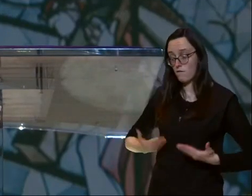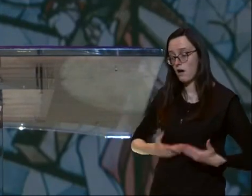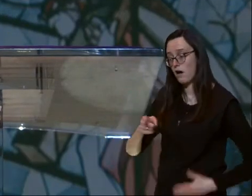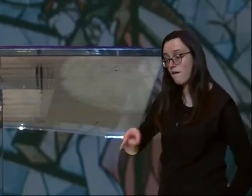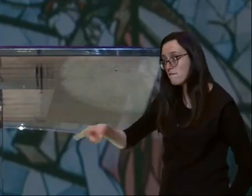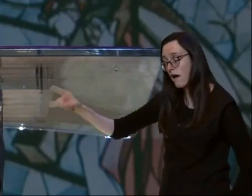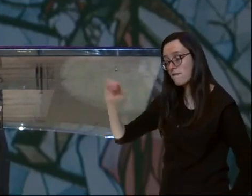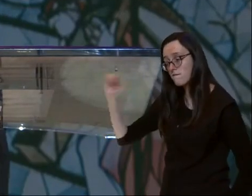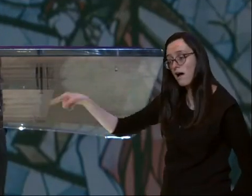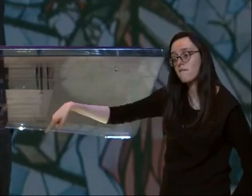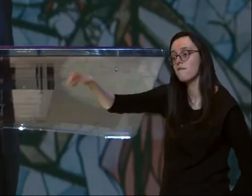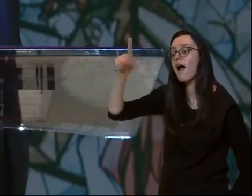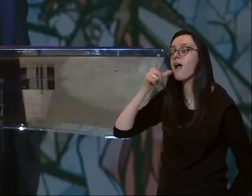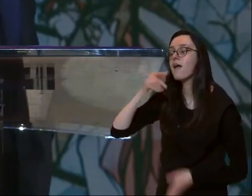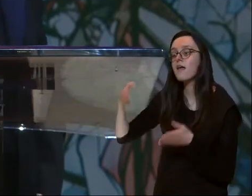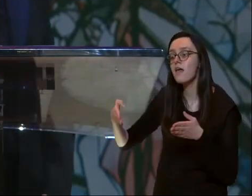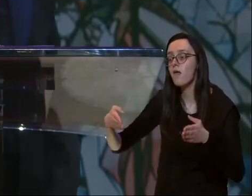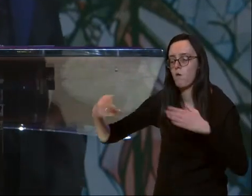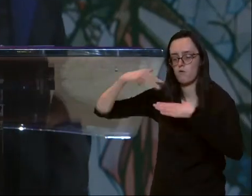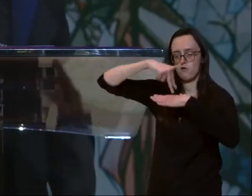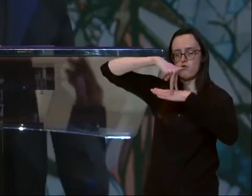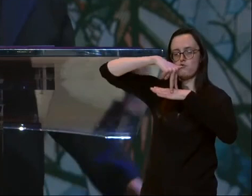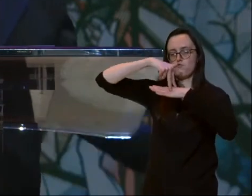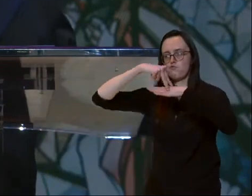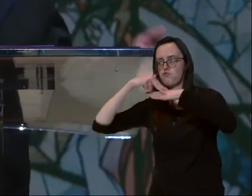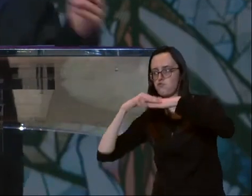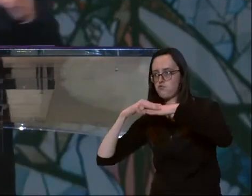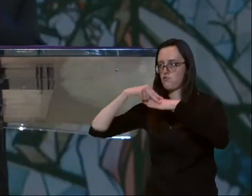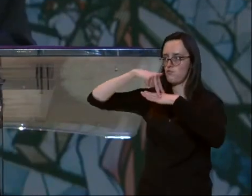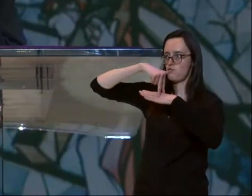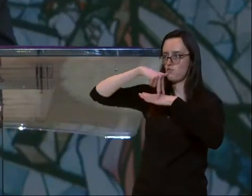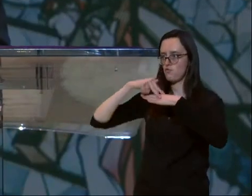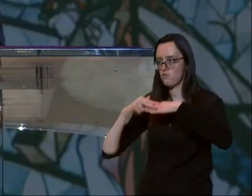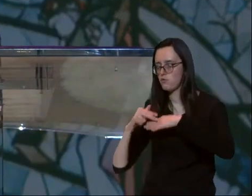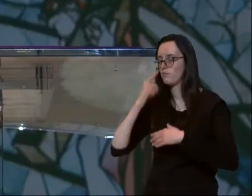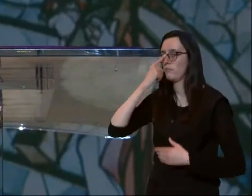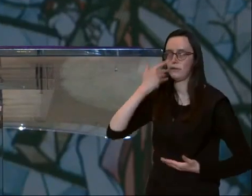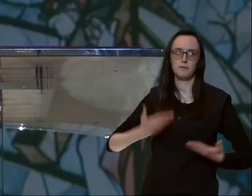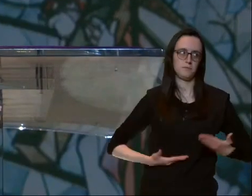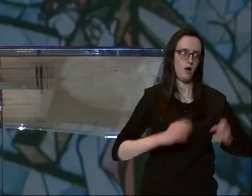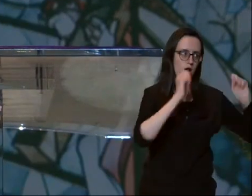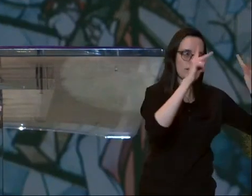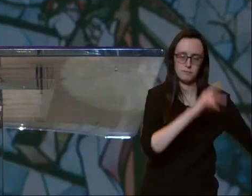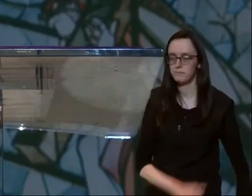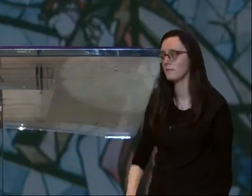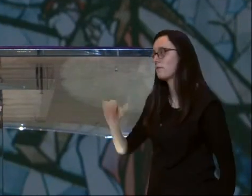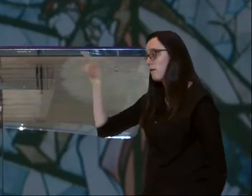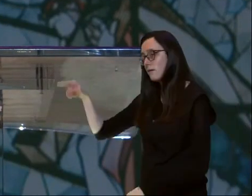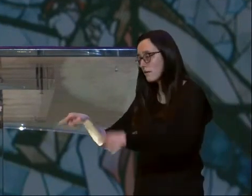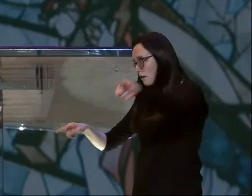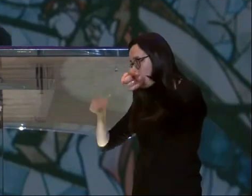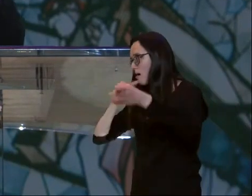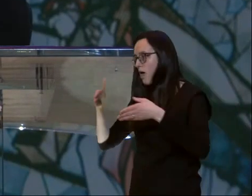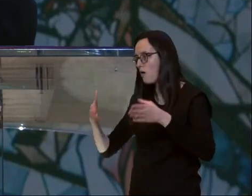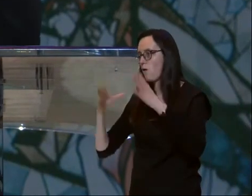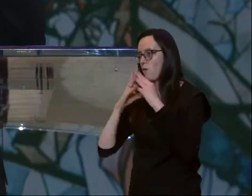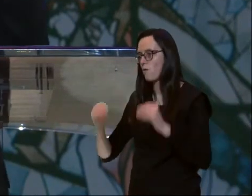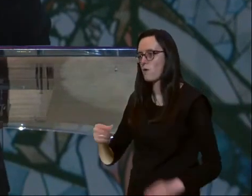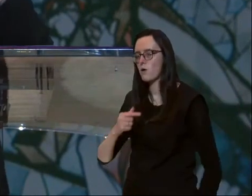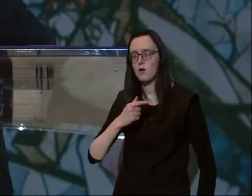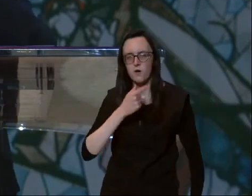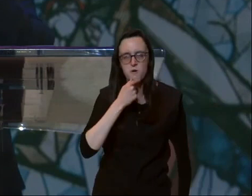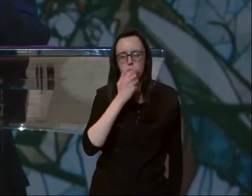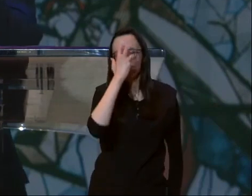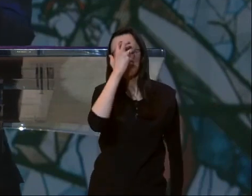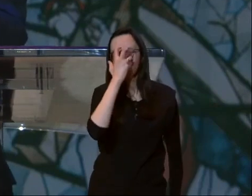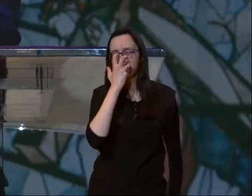e se lava no Jordão. Ele sai dali indignado, um homem que sai indignado, mas que